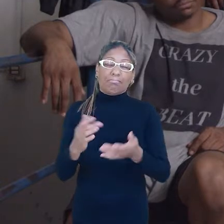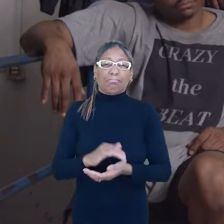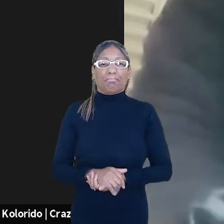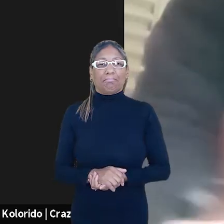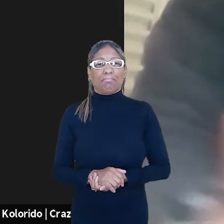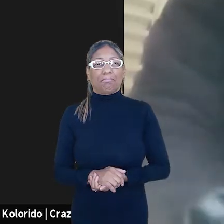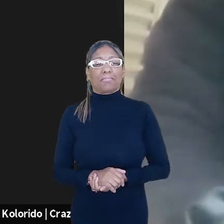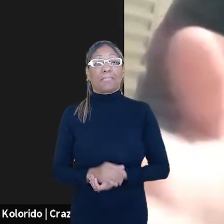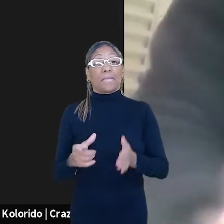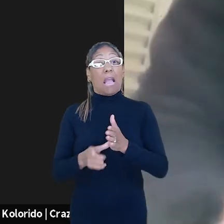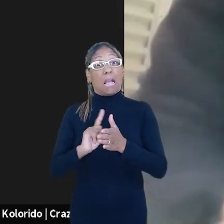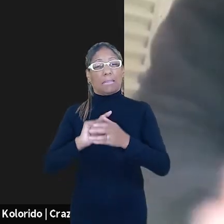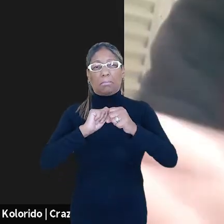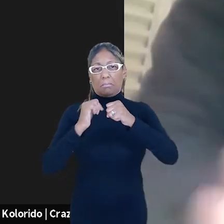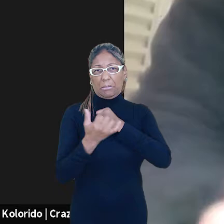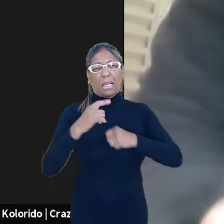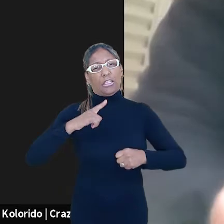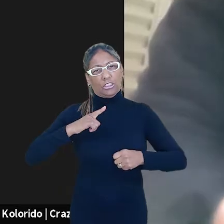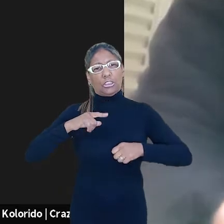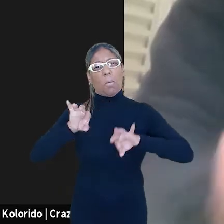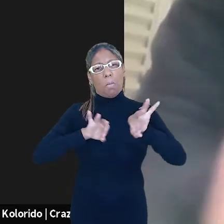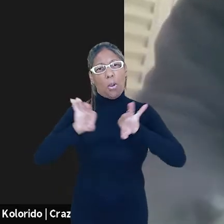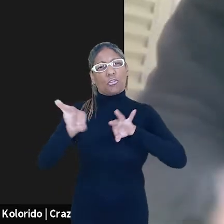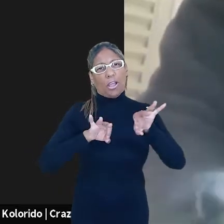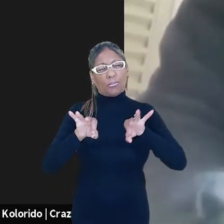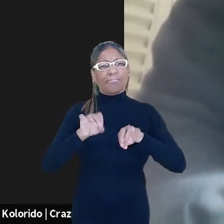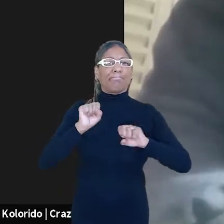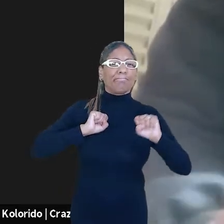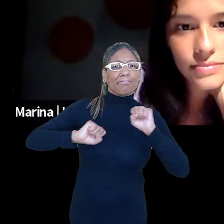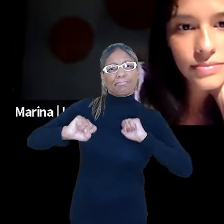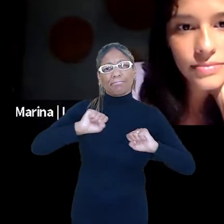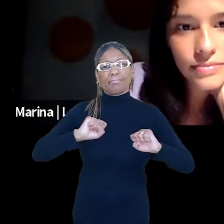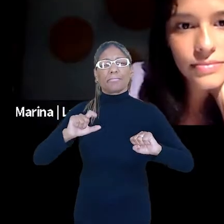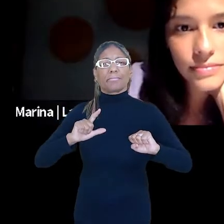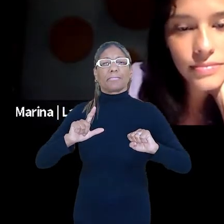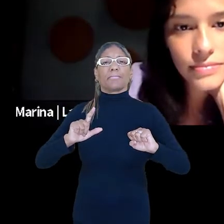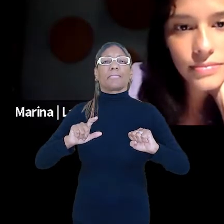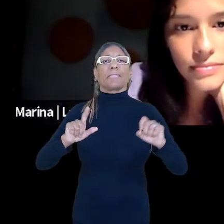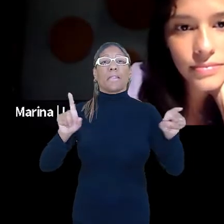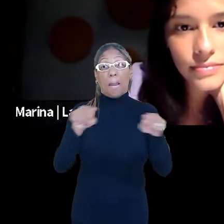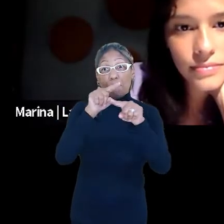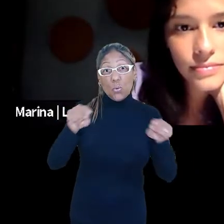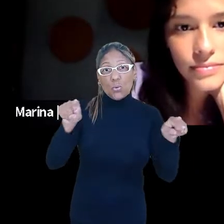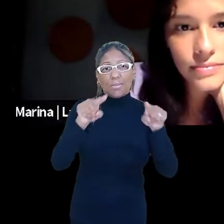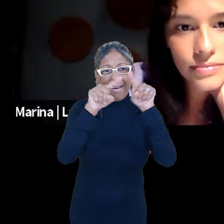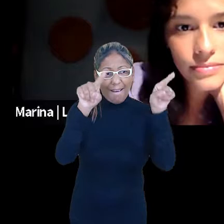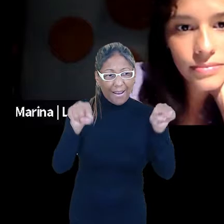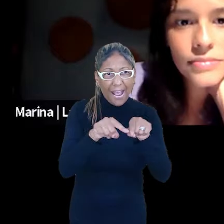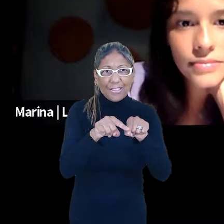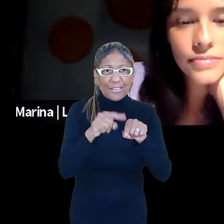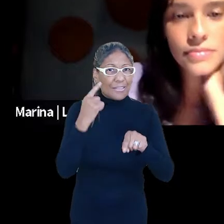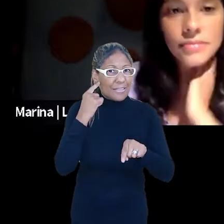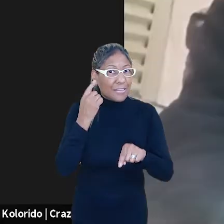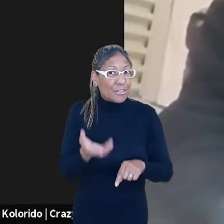Em videochamada. Antes da pandemia, a gente tinha um projeto que nós já vivia largado já. Então, a caixa de som era nós, por nossa conta. Nós